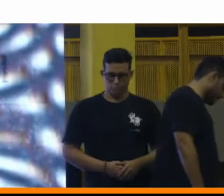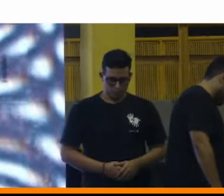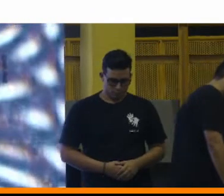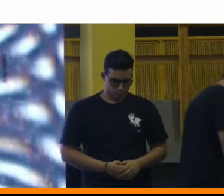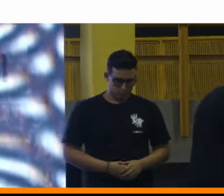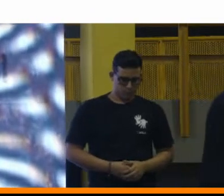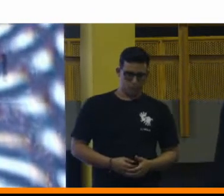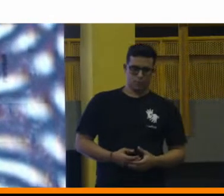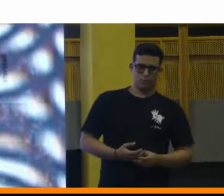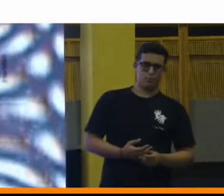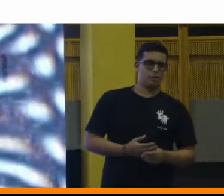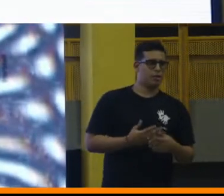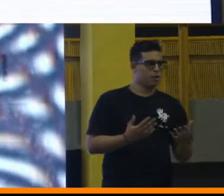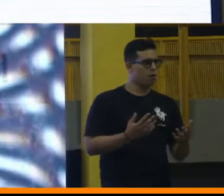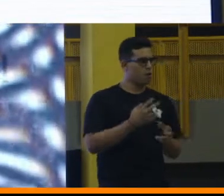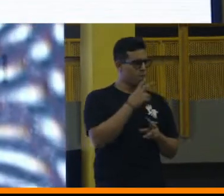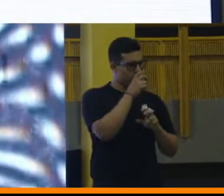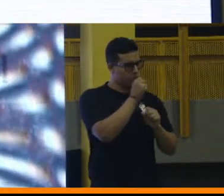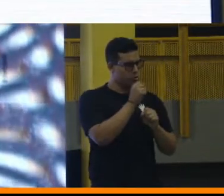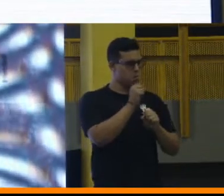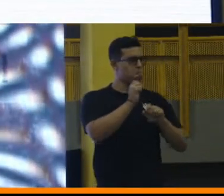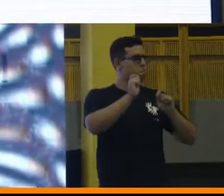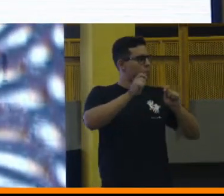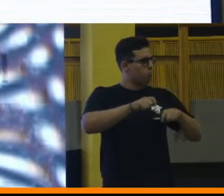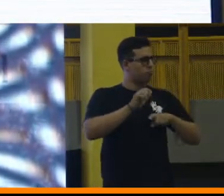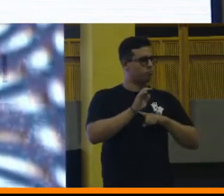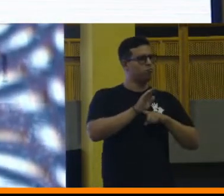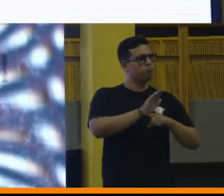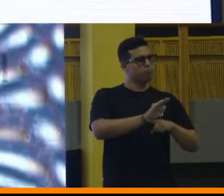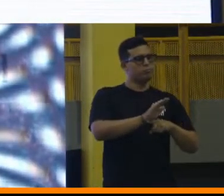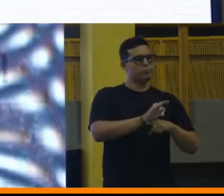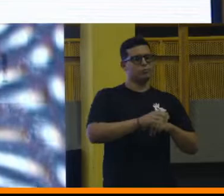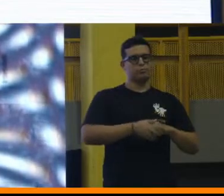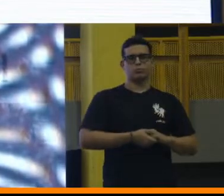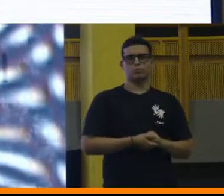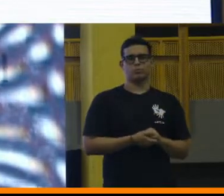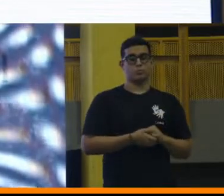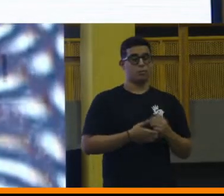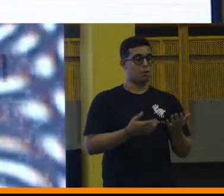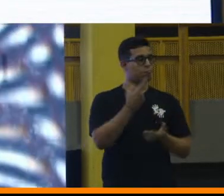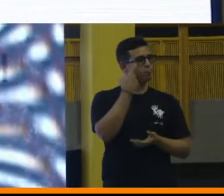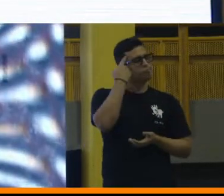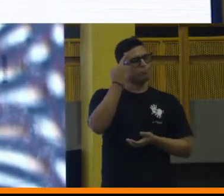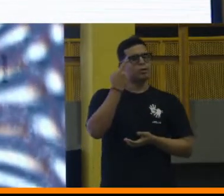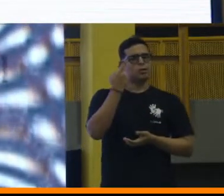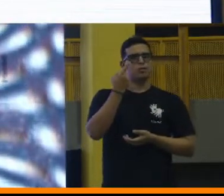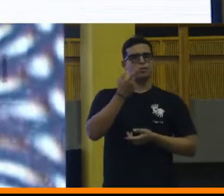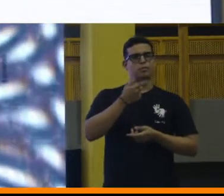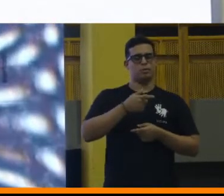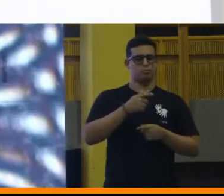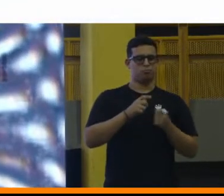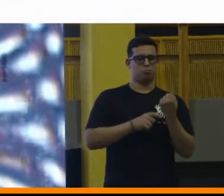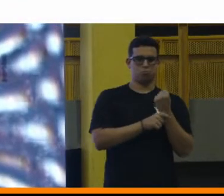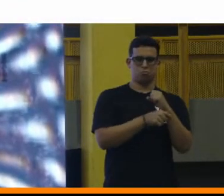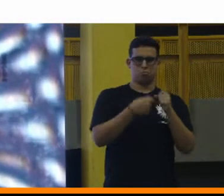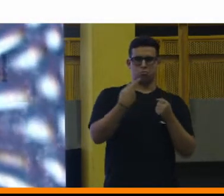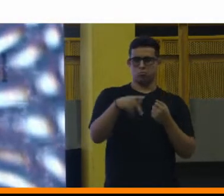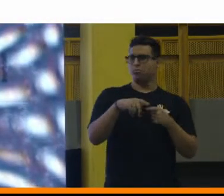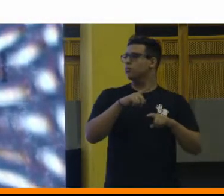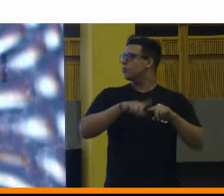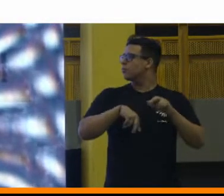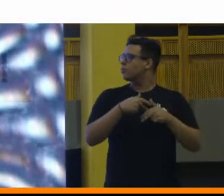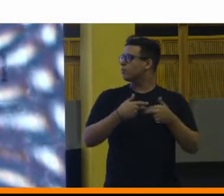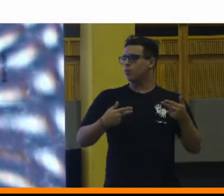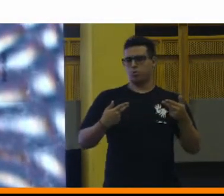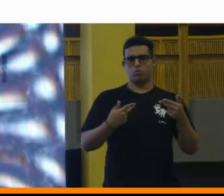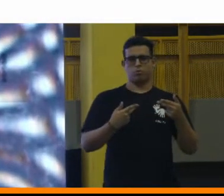pode te machucar. Bom, pensando na segurança do seu produto, um fabricante